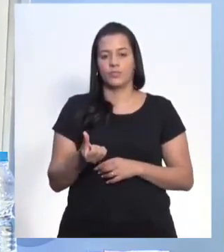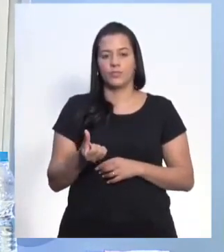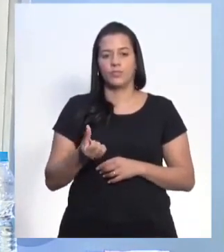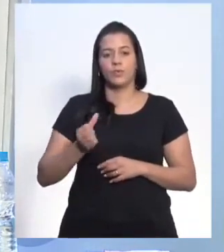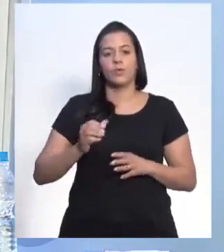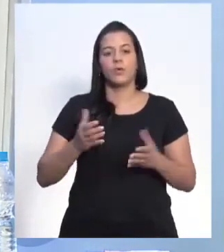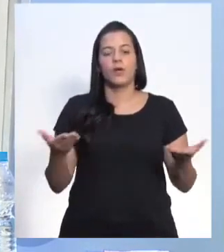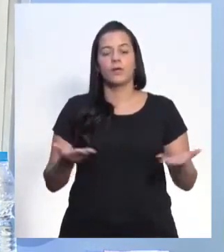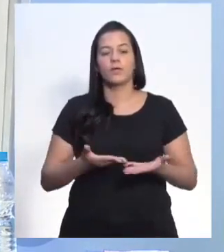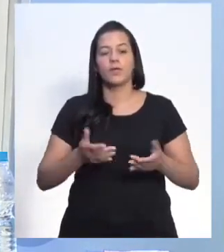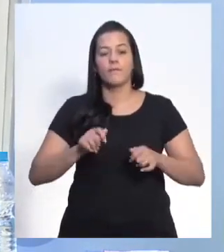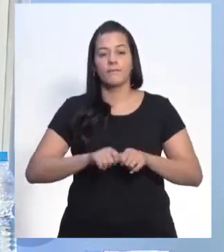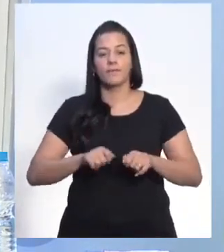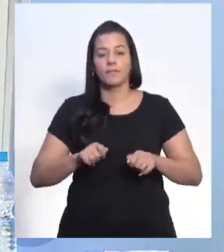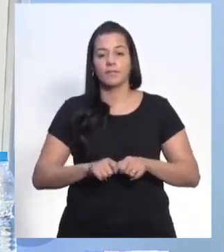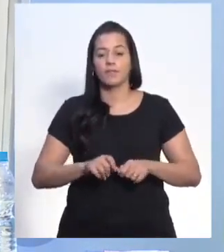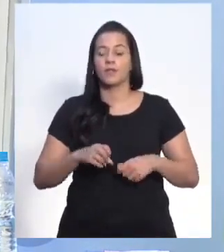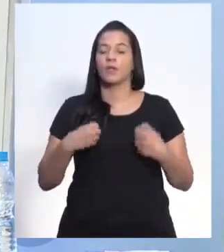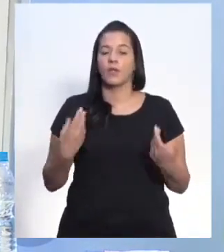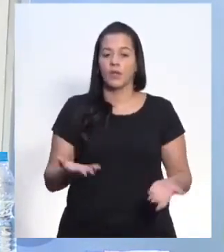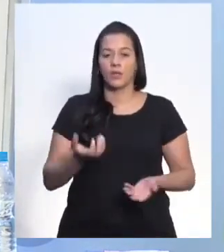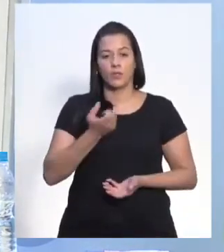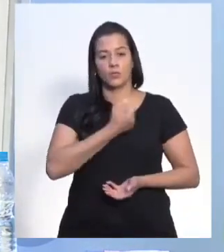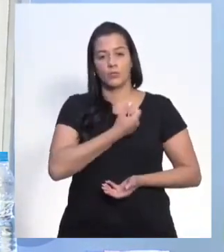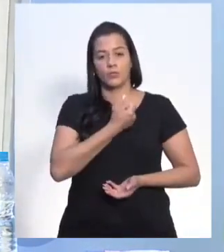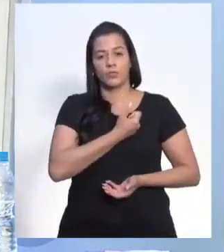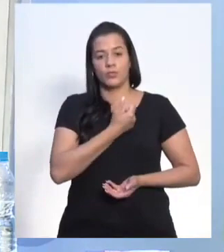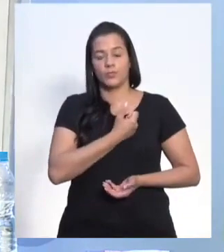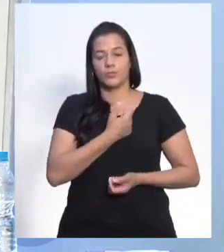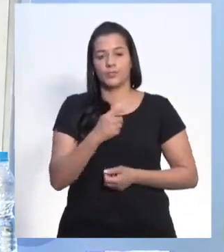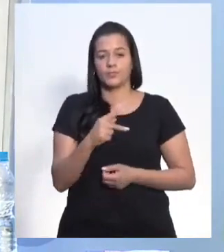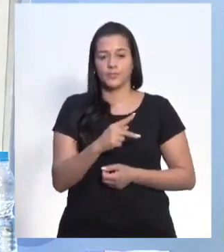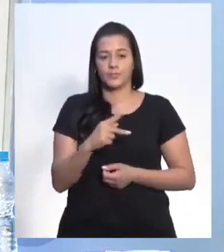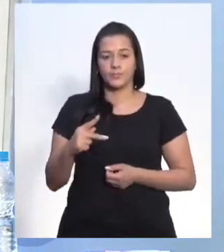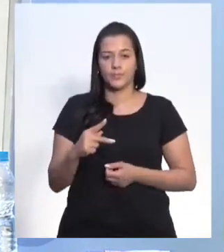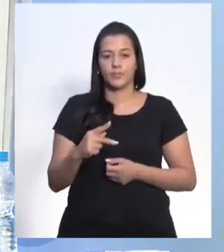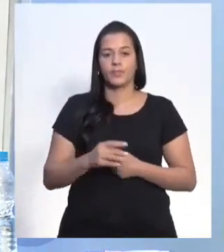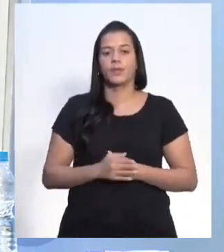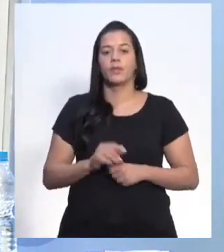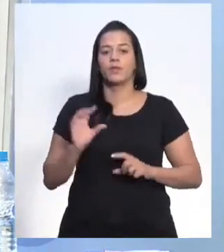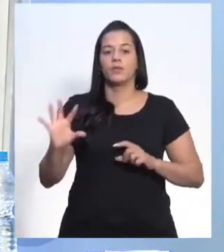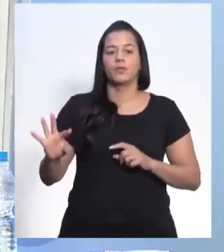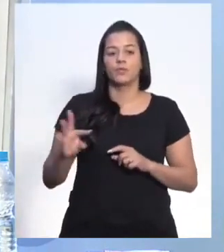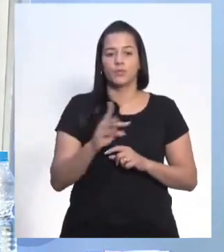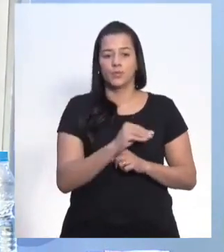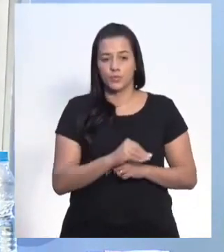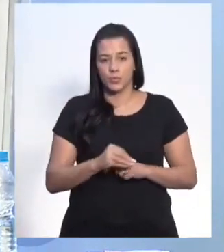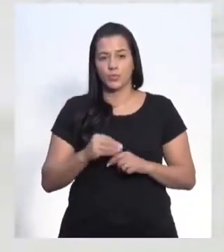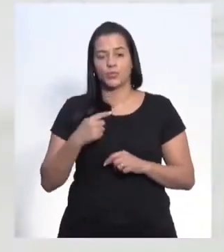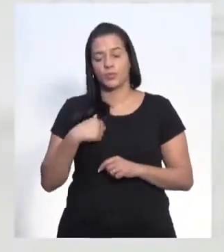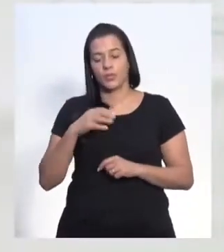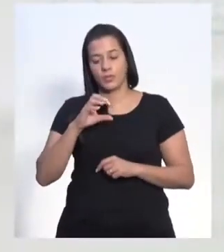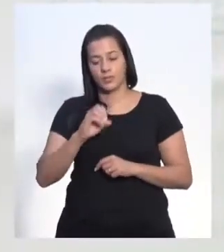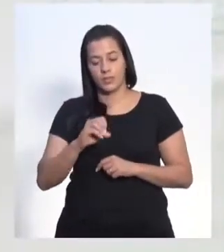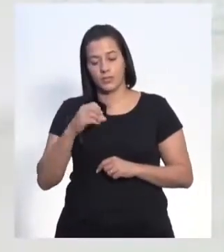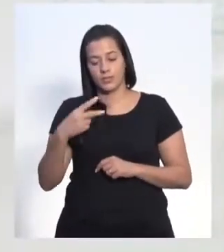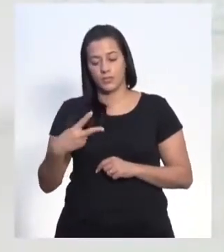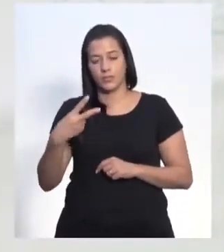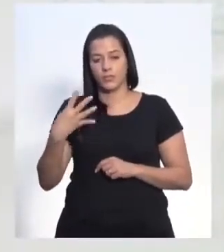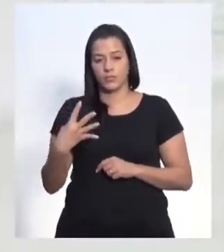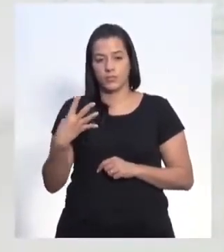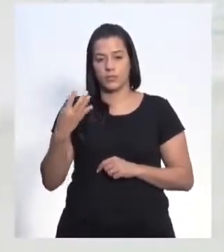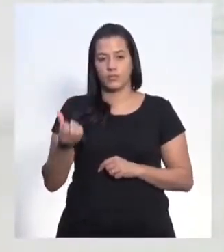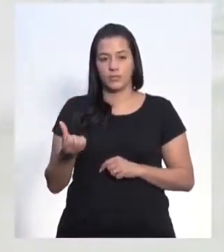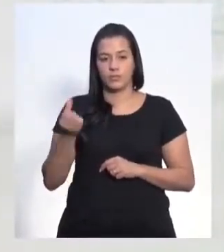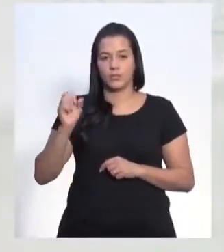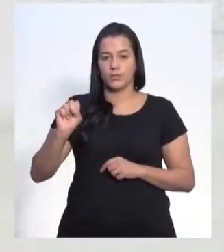dessa vez? Ser um número par. Professora, quem é número par? Todo número que termina em 0, 2, 4, 6